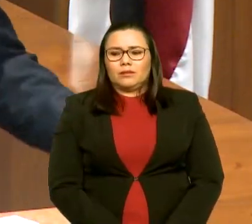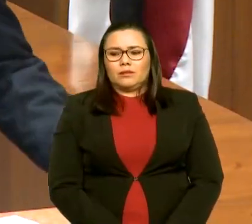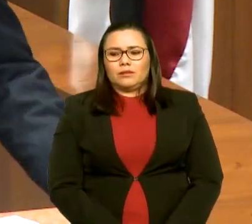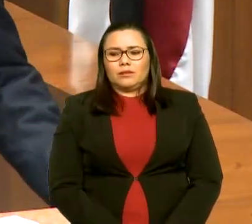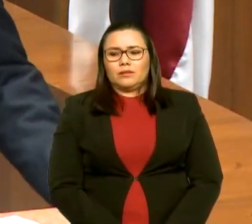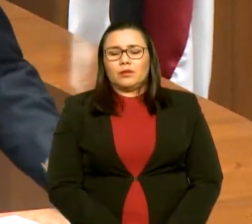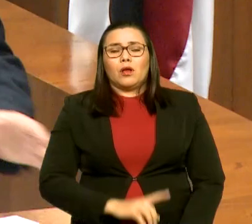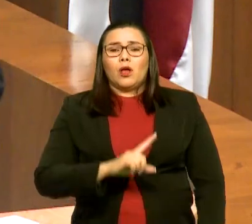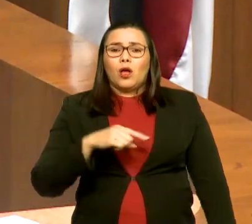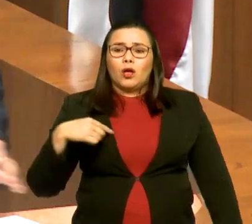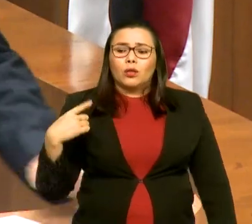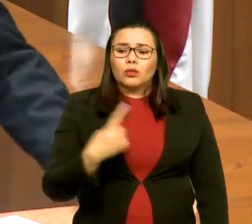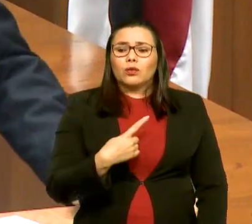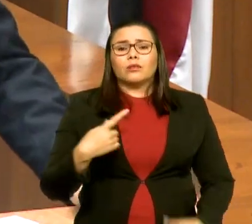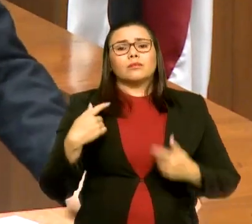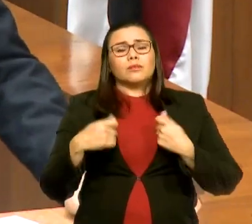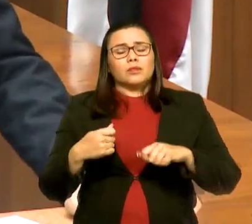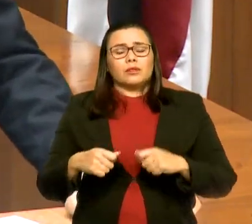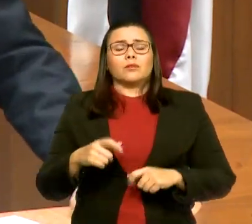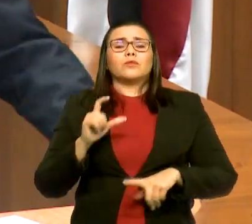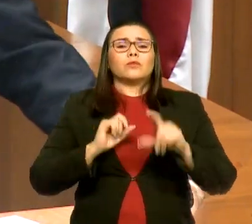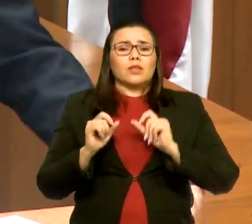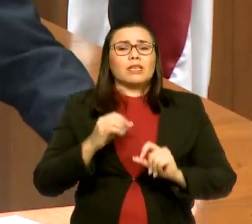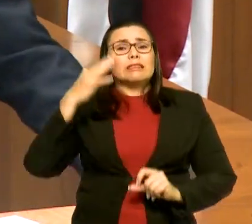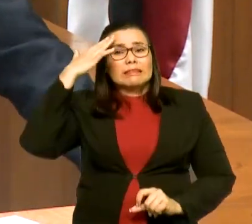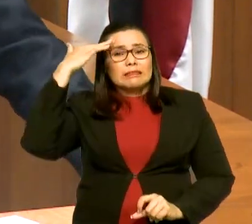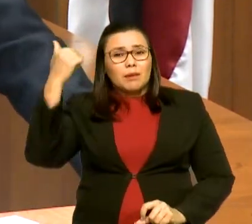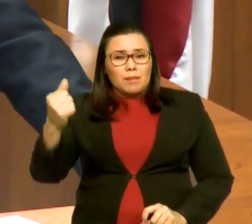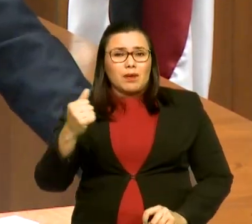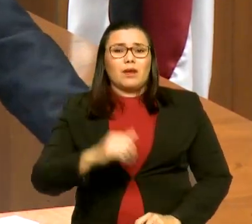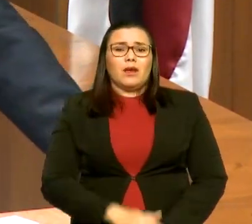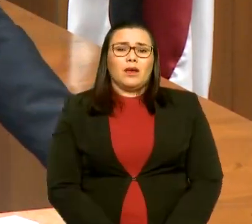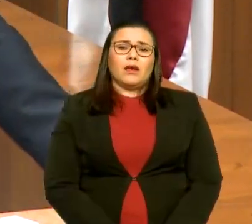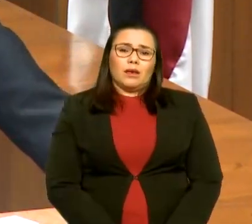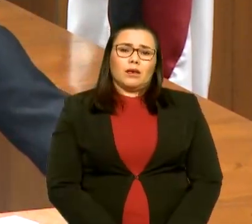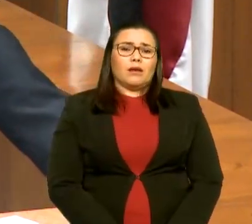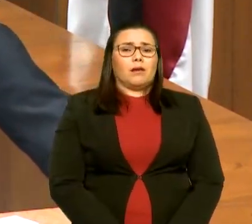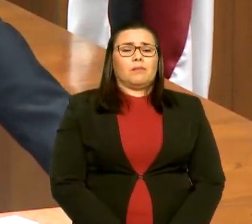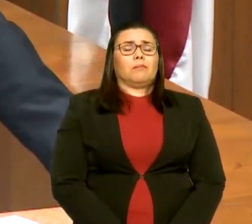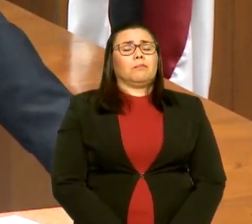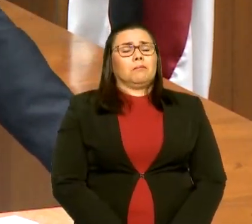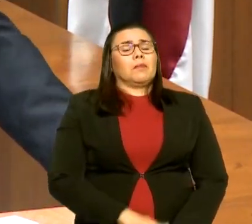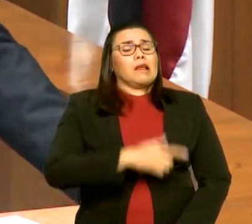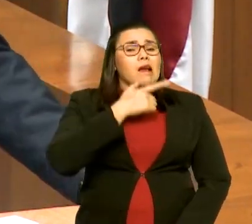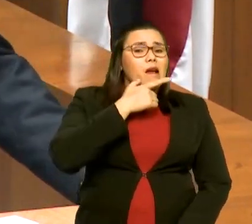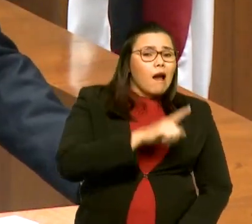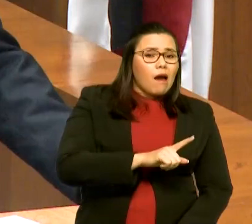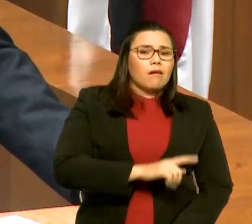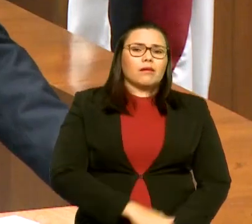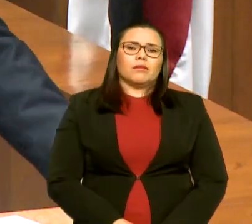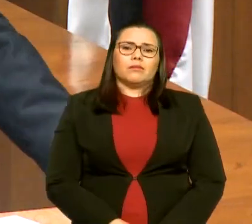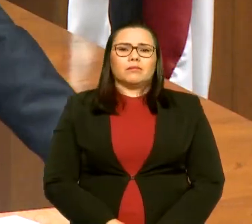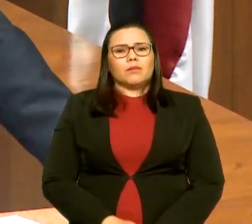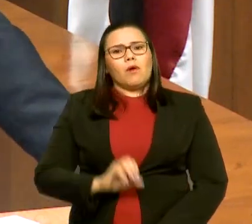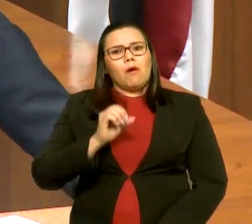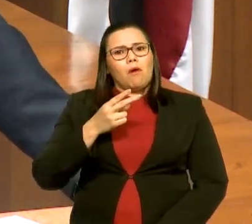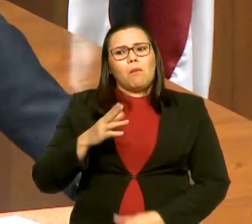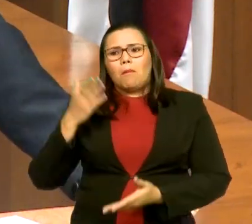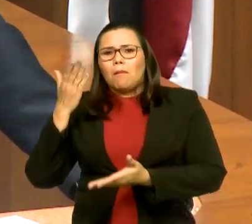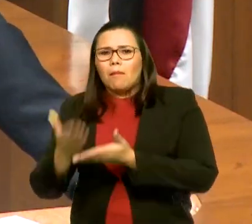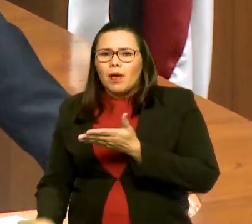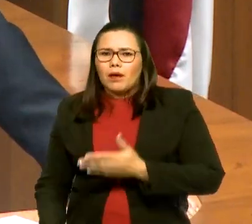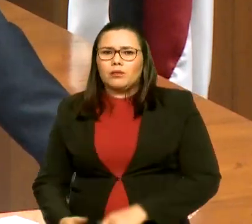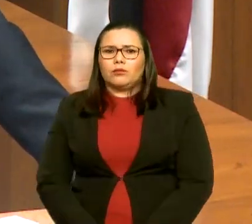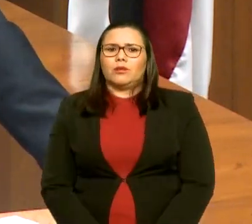gente ganha, a gente perde. Mas a gente, sobretudo, obedece às regras que foram dadas antes do